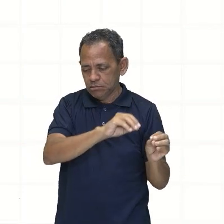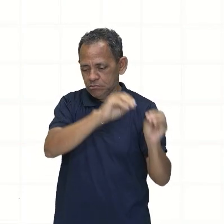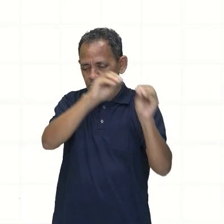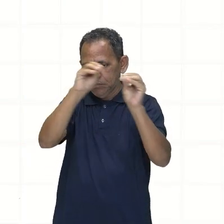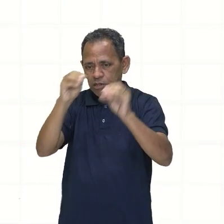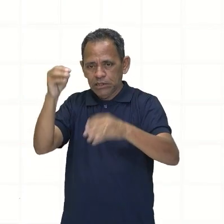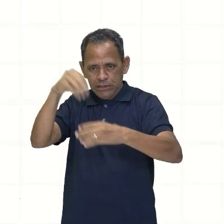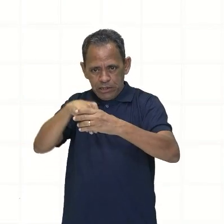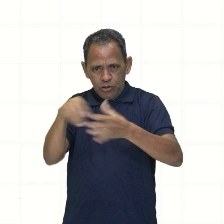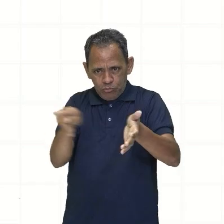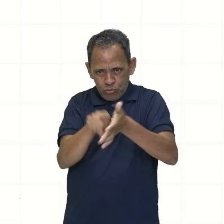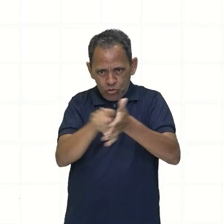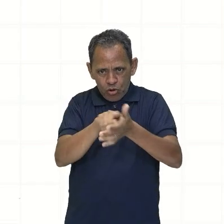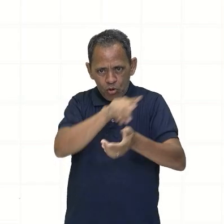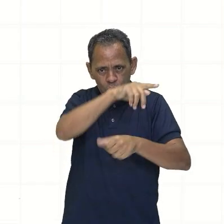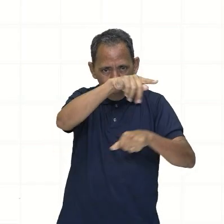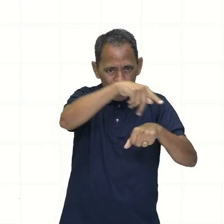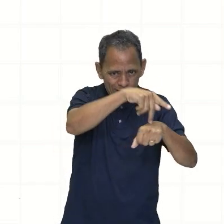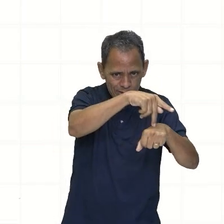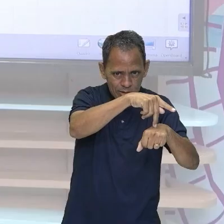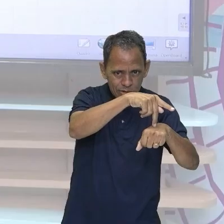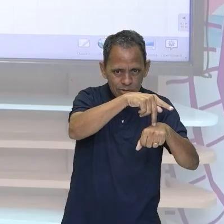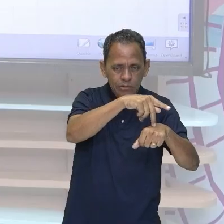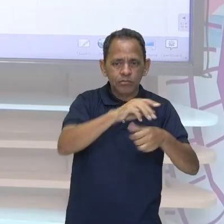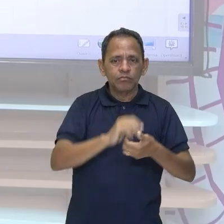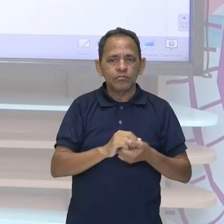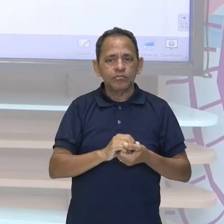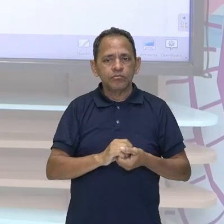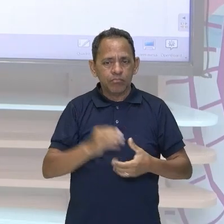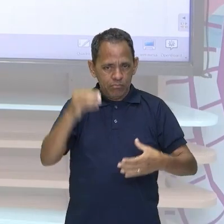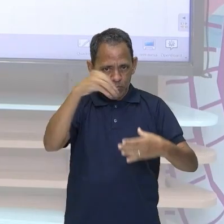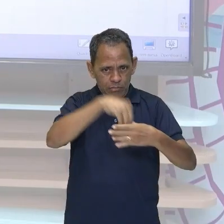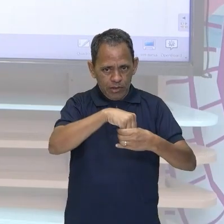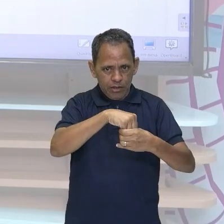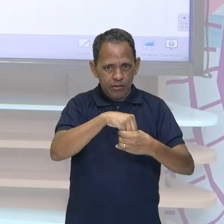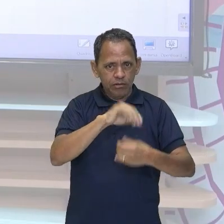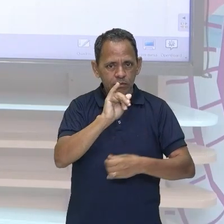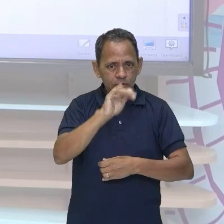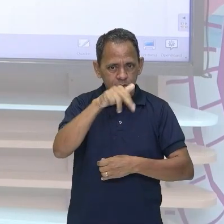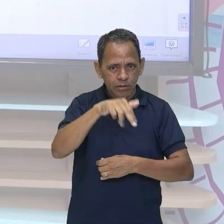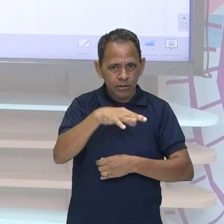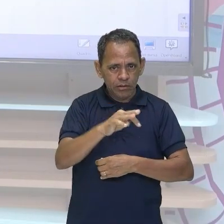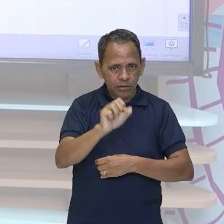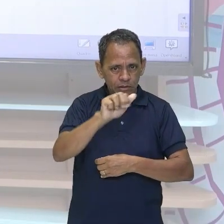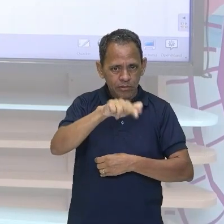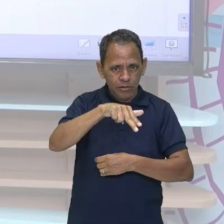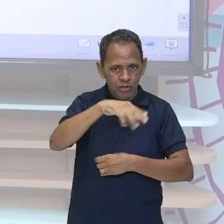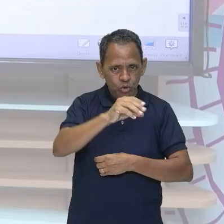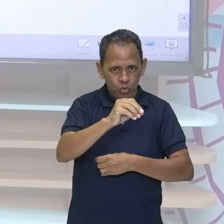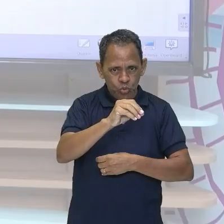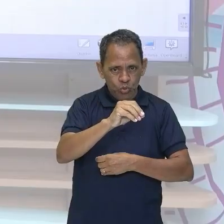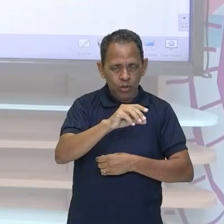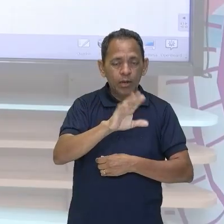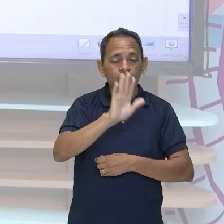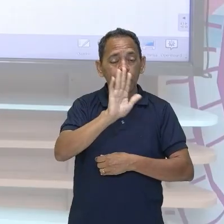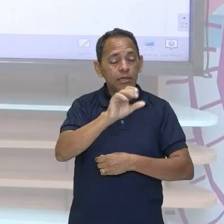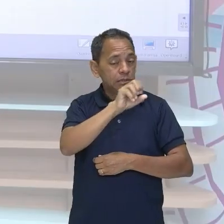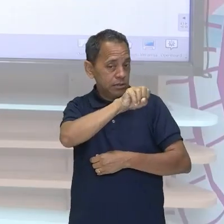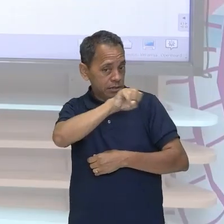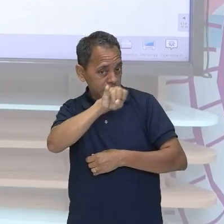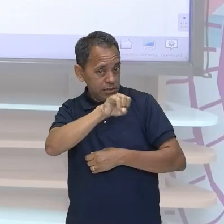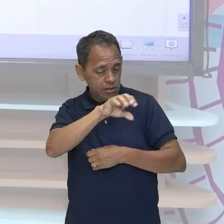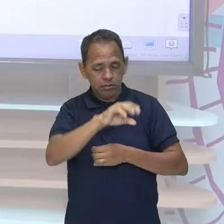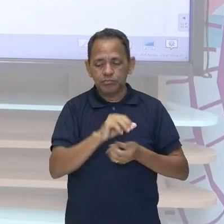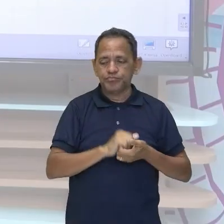chamar de movimento migratório interno. Se eu estou fazendo esse deslocamento, se eu estou me movimentando, me